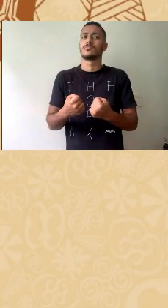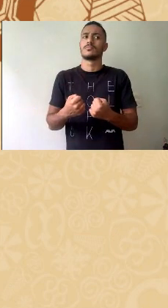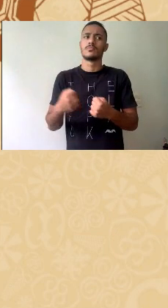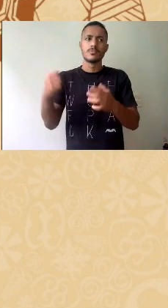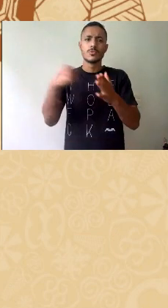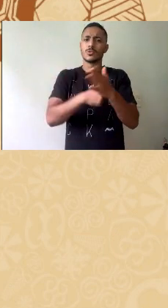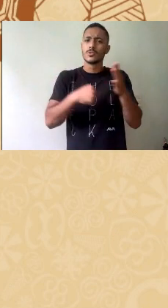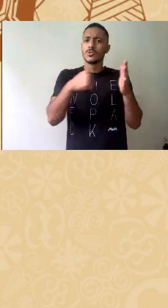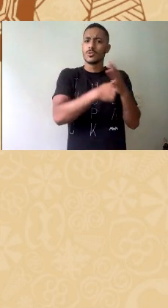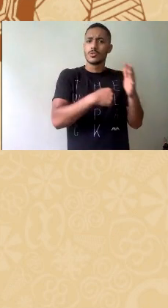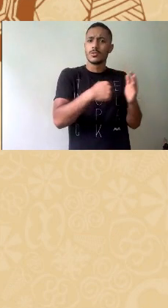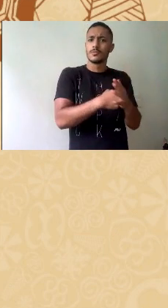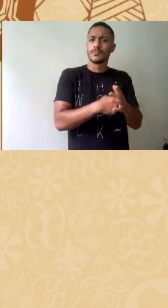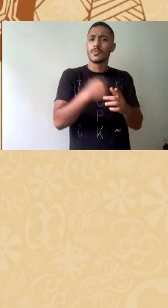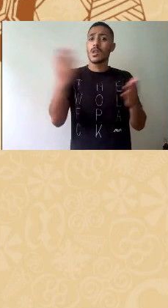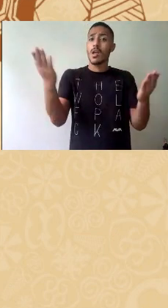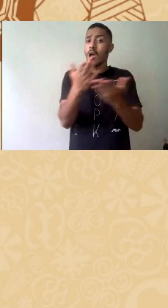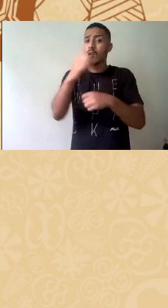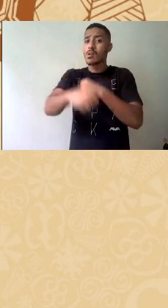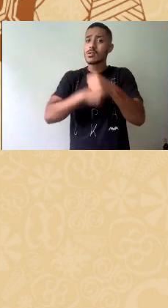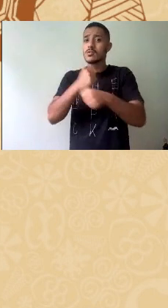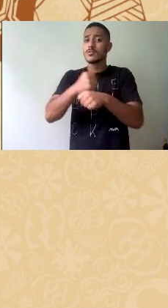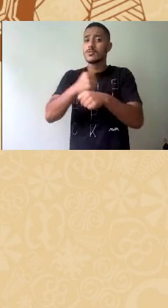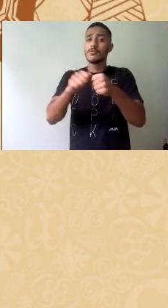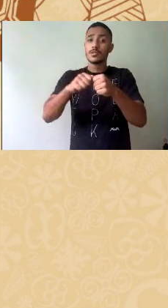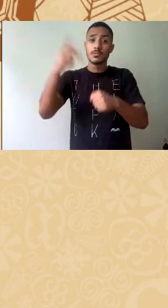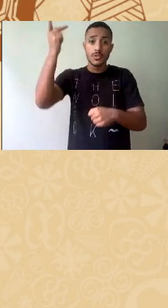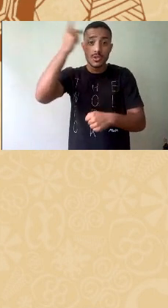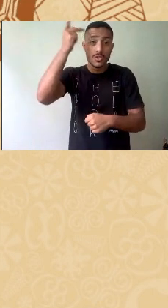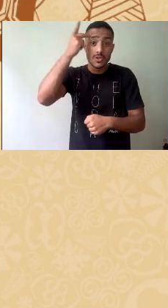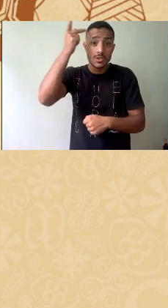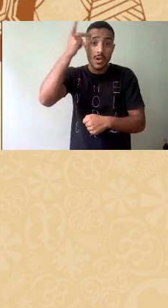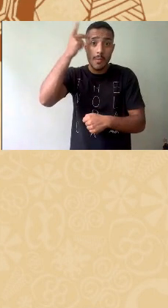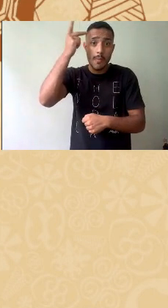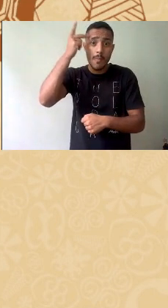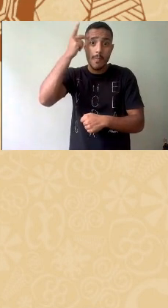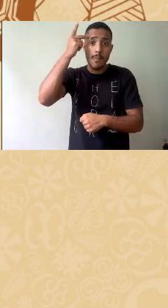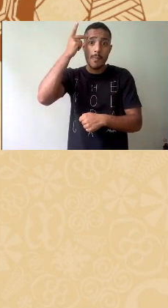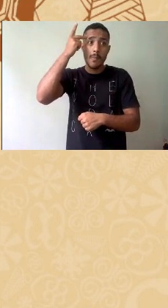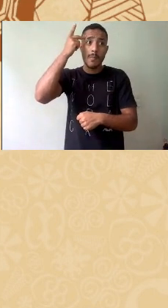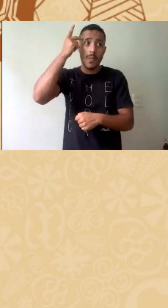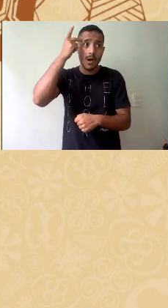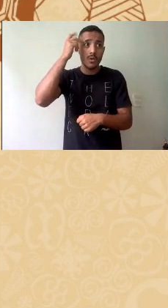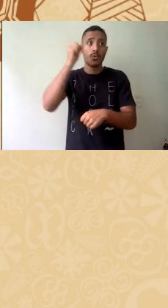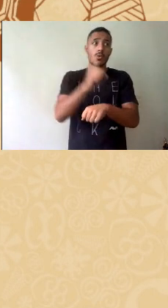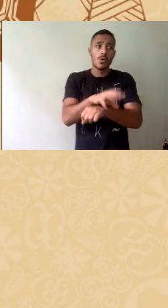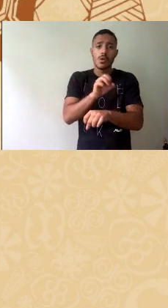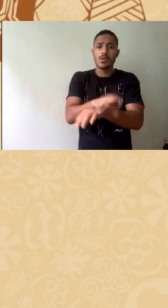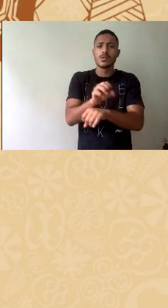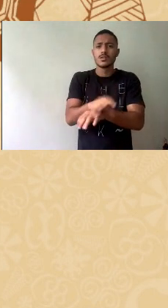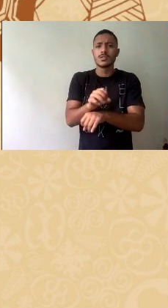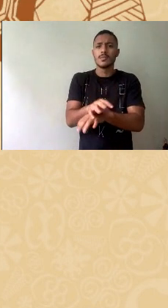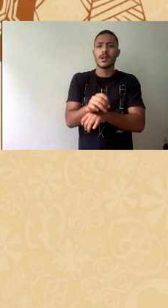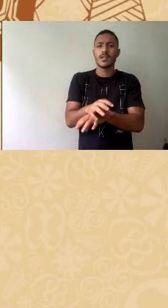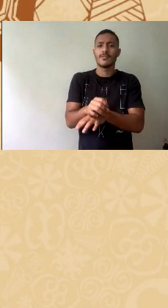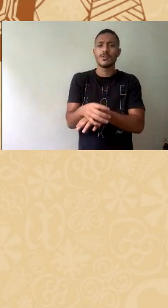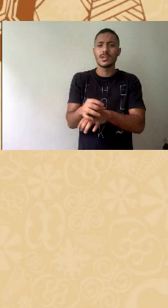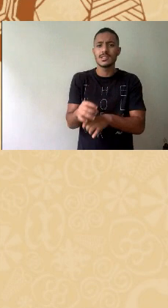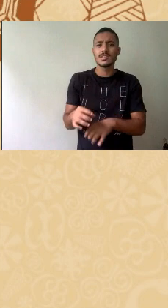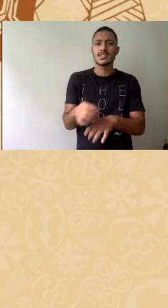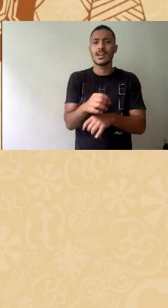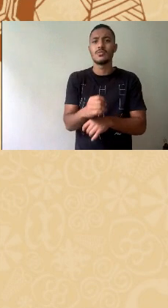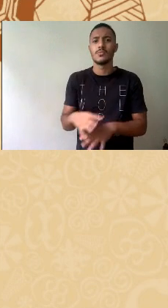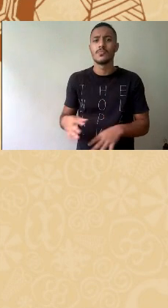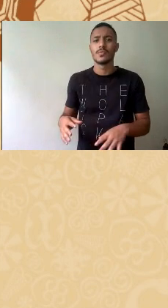Esse ano, por exemplo, nós fizemos aqui em São Paulo o seminário, né, da violência do Estado, a gente fez essa provocação aí,